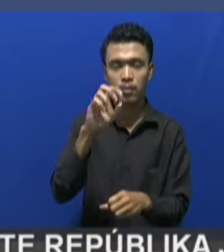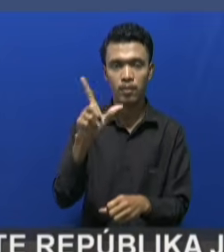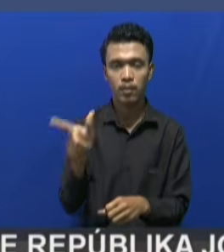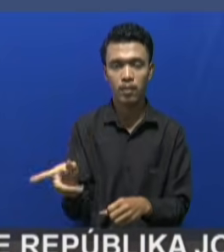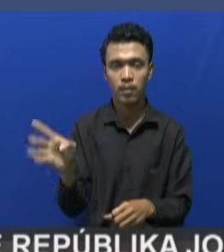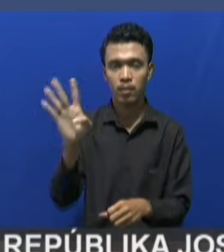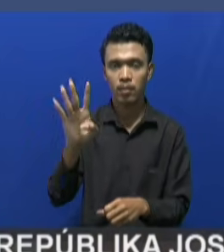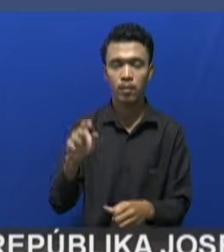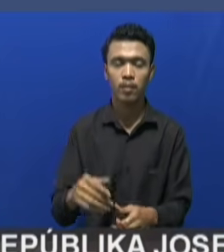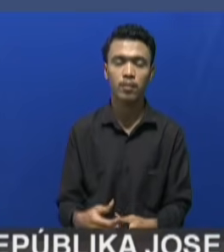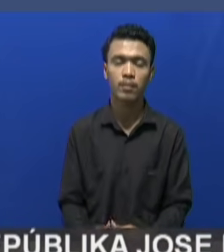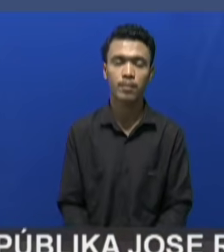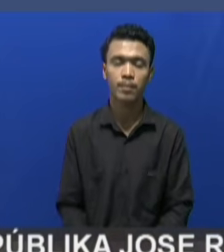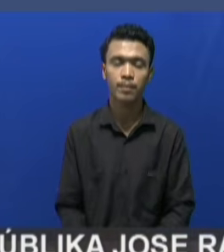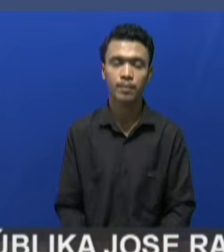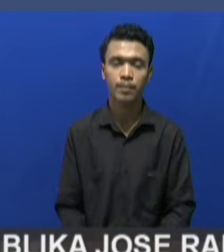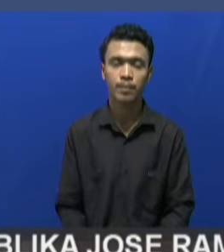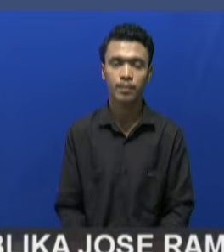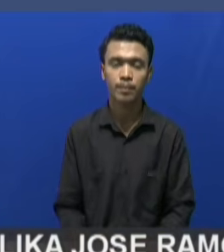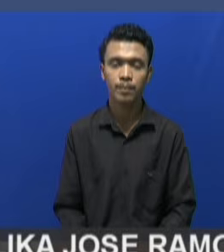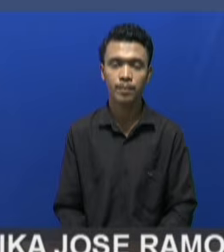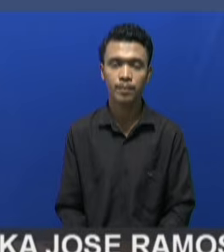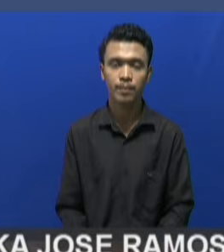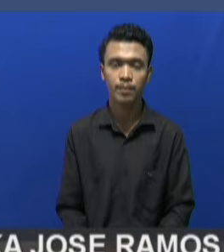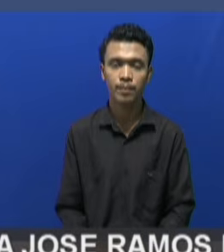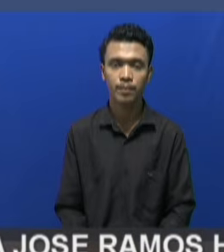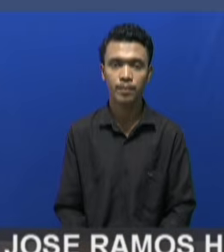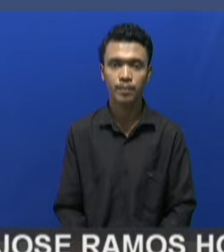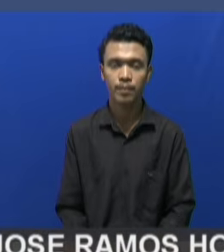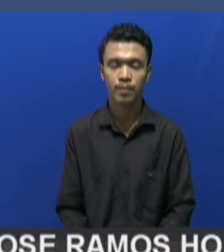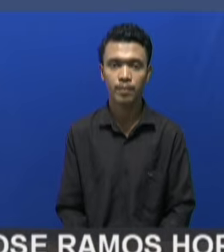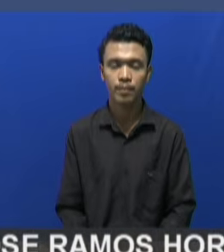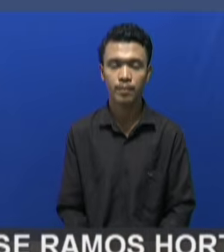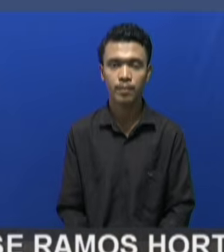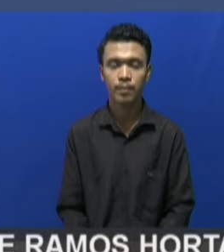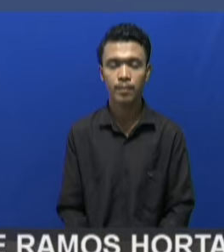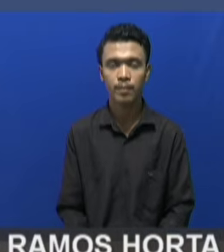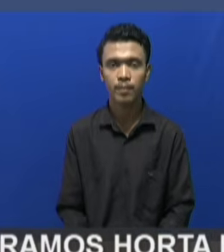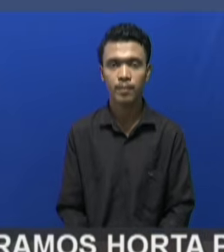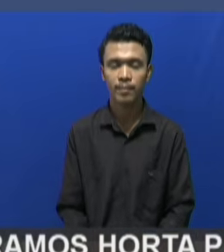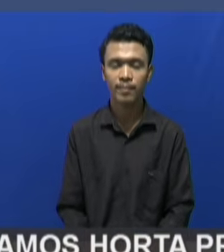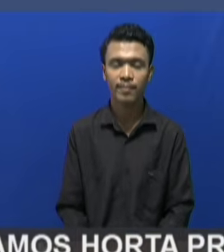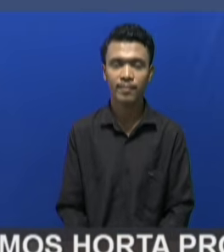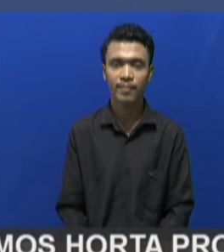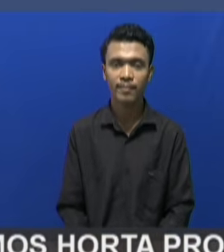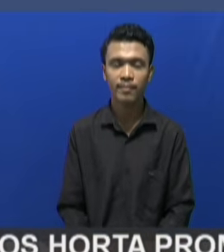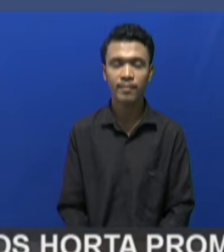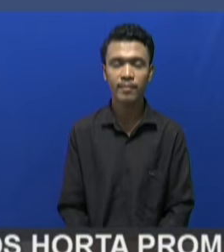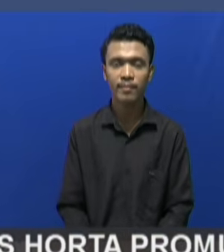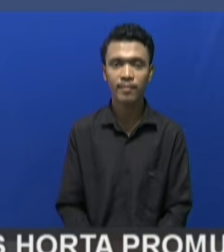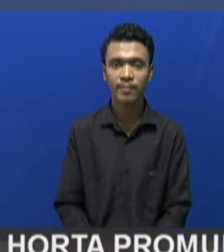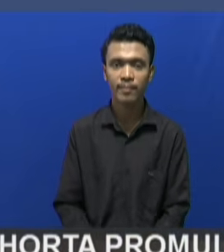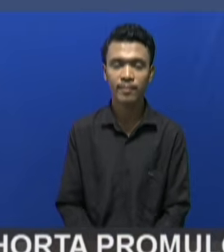Rasenhat. A duha tem informação cliente e te acompanha de reportagem jornalista RTL, Aliança Nunes, o Arsenio Soares, o